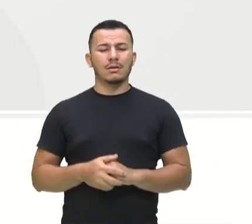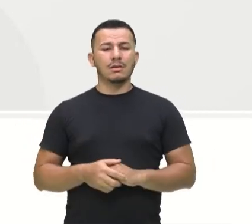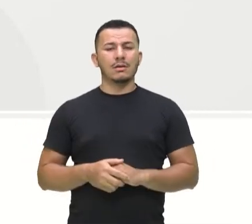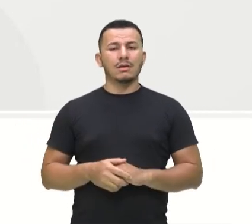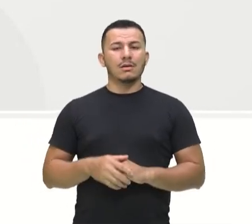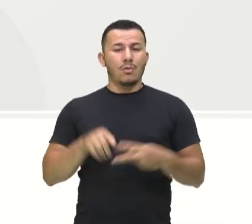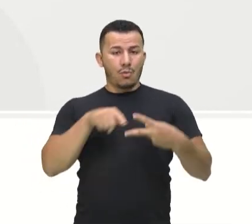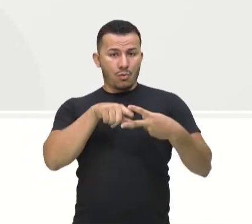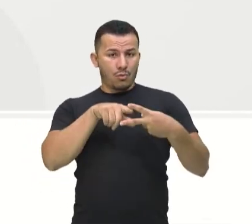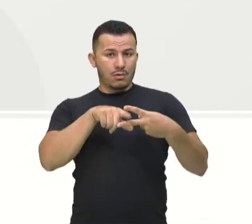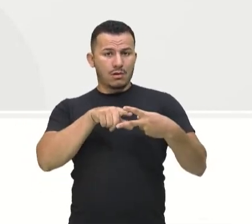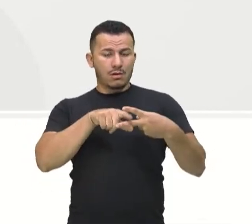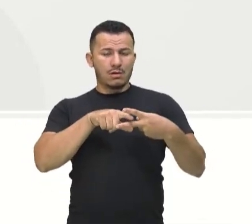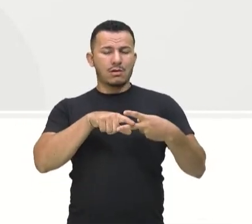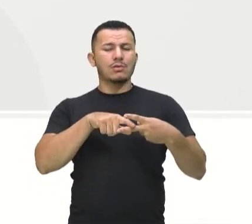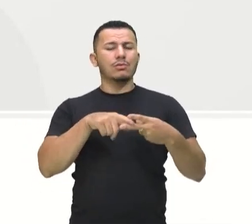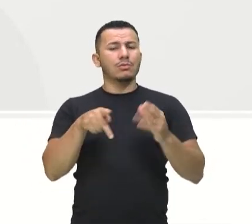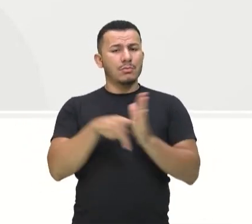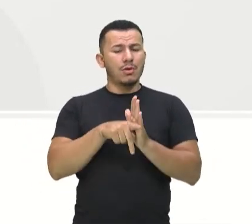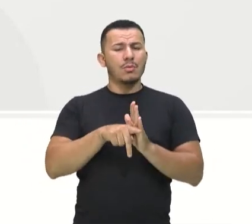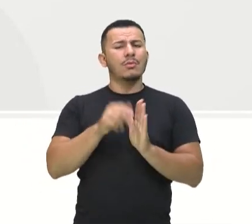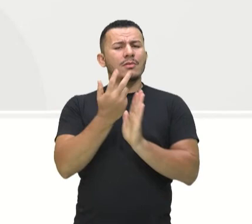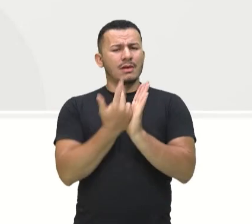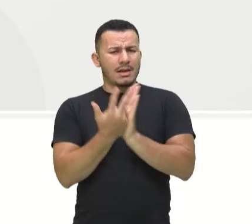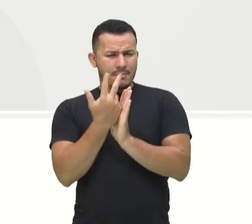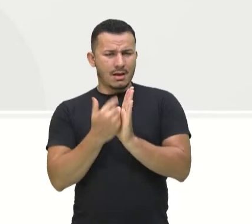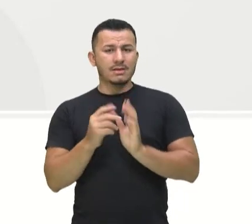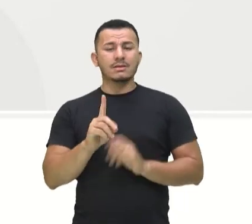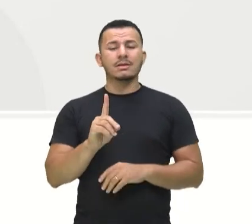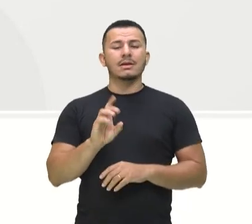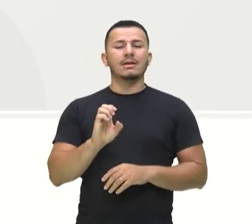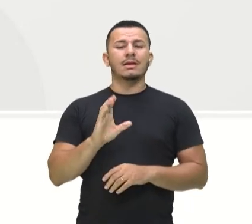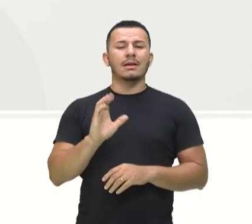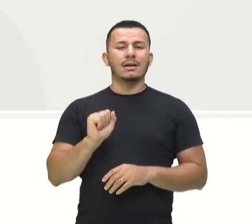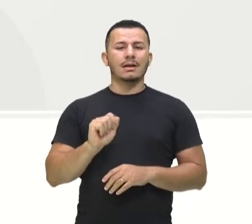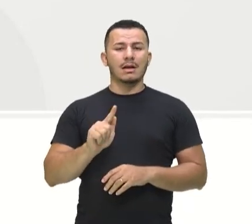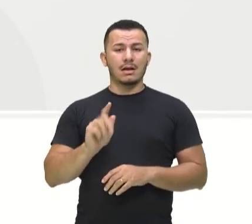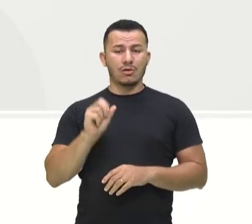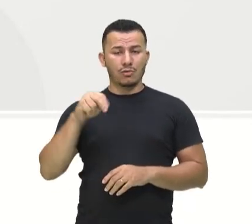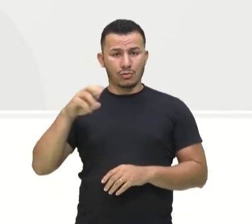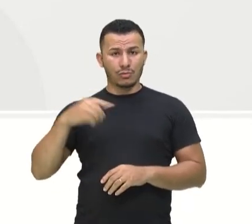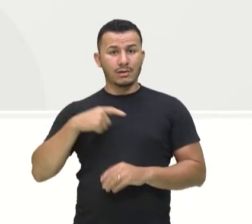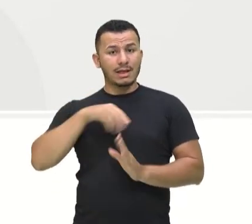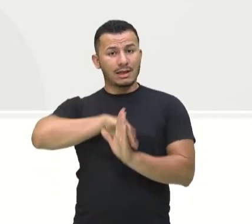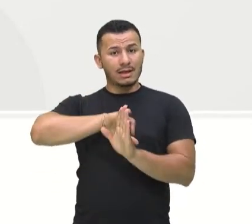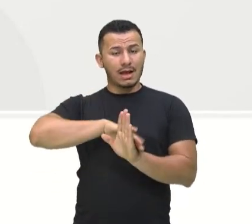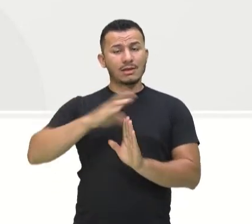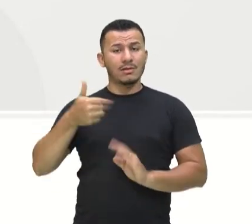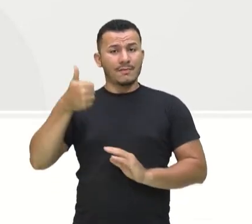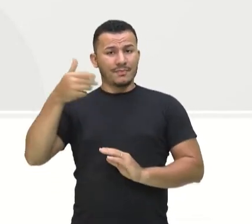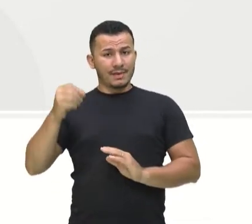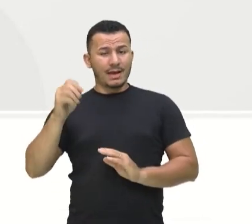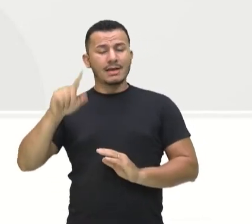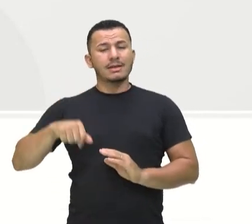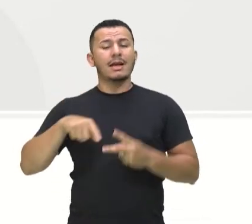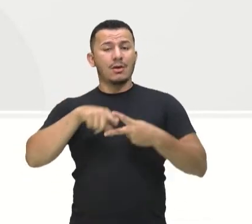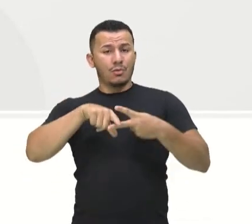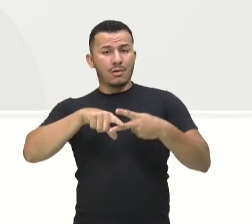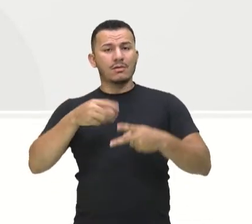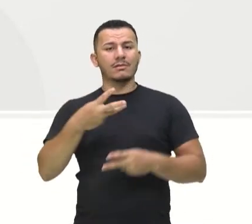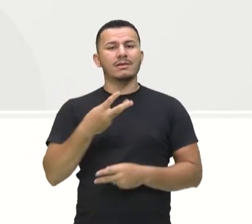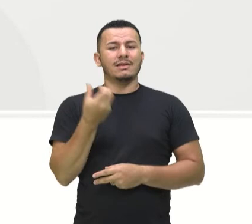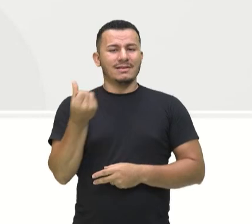o ângulo externo de um decágono, que tem 10 lados, mede 36